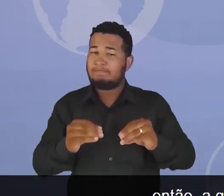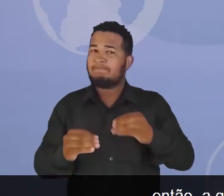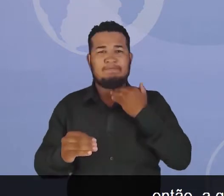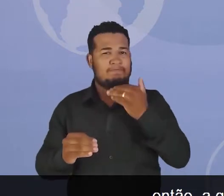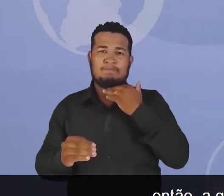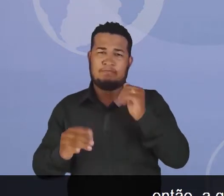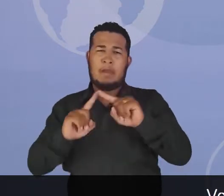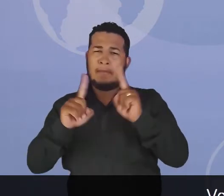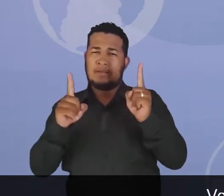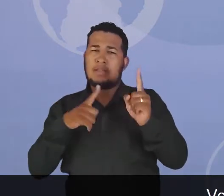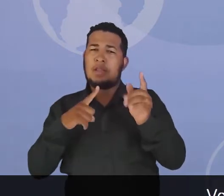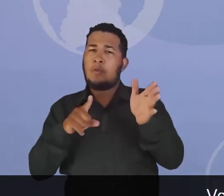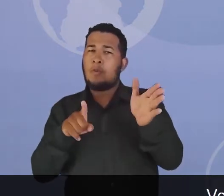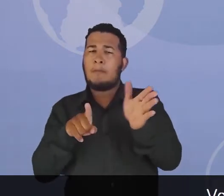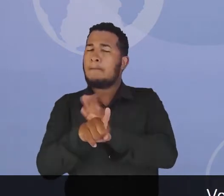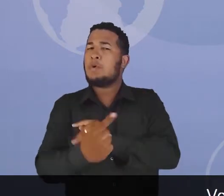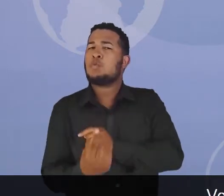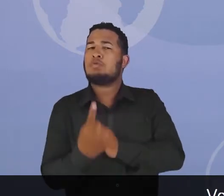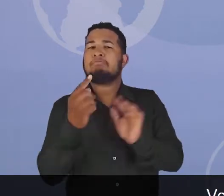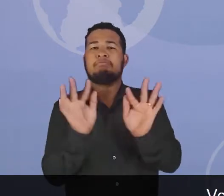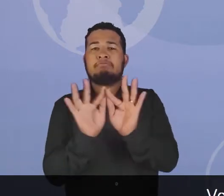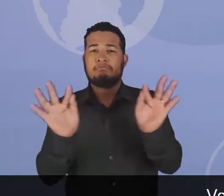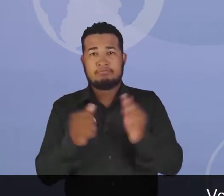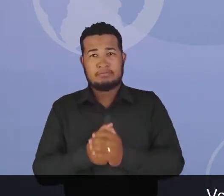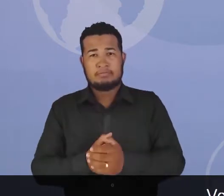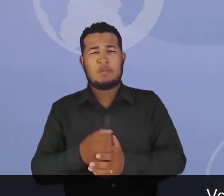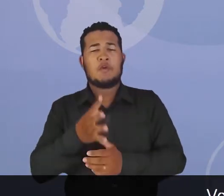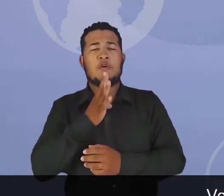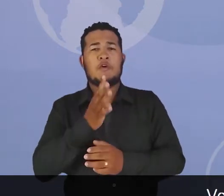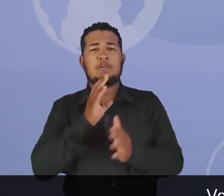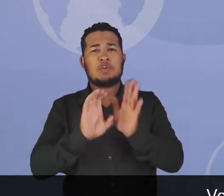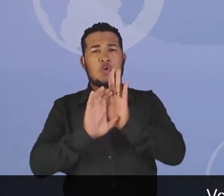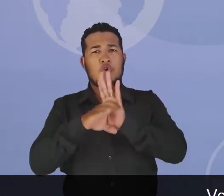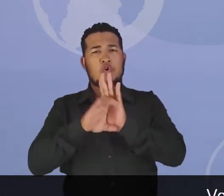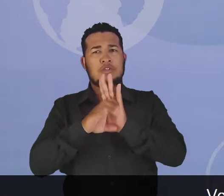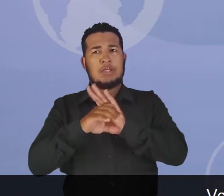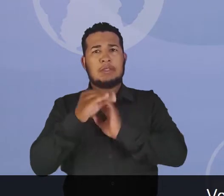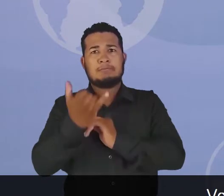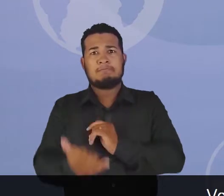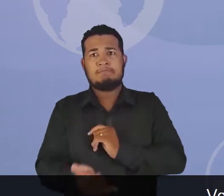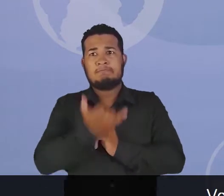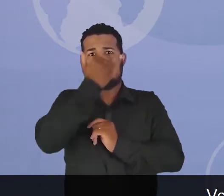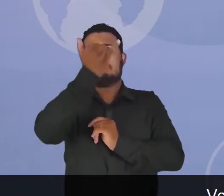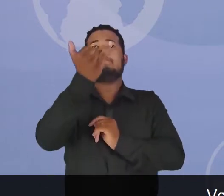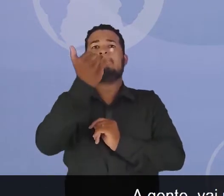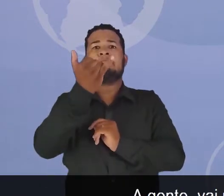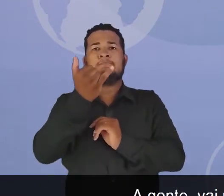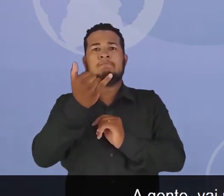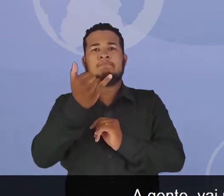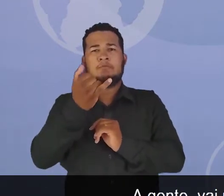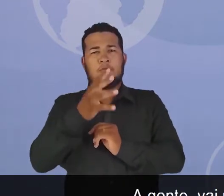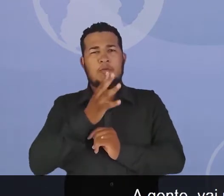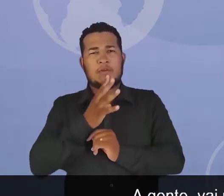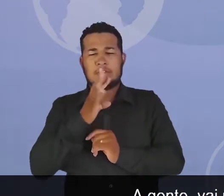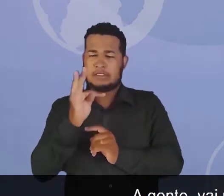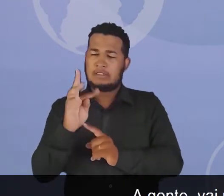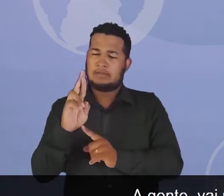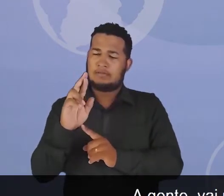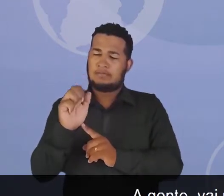muito simples. Você já ouviu falar no conceito de tragédia dos comuns? A gente